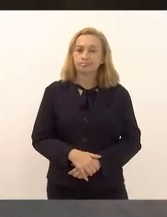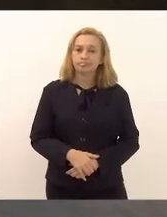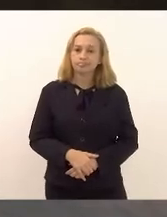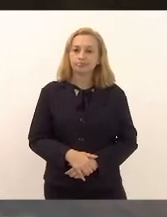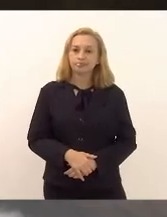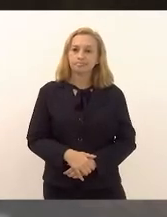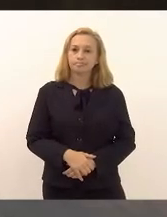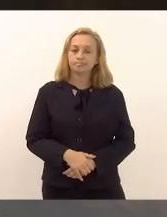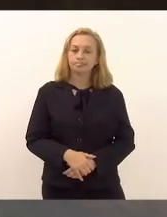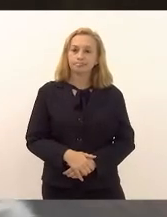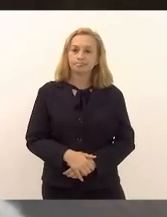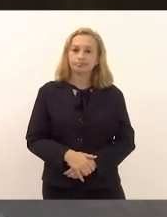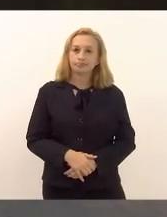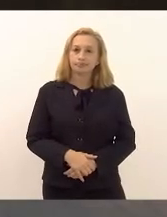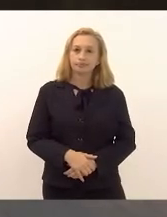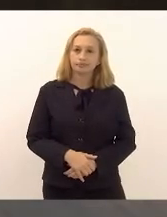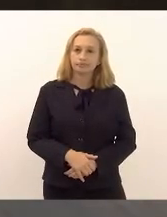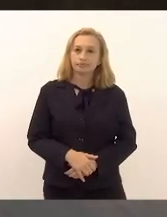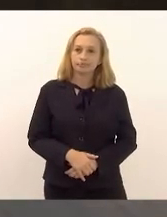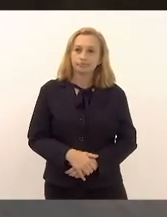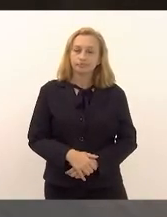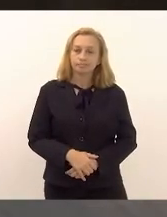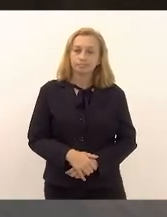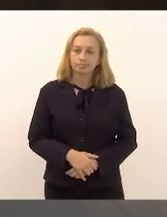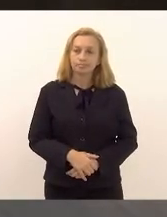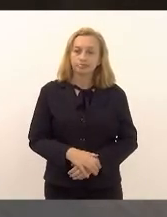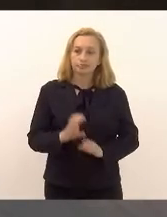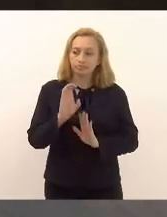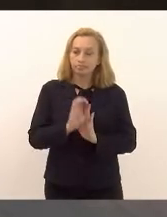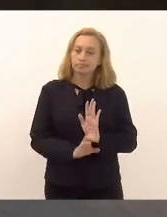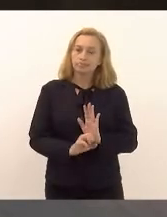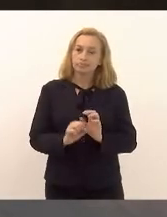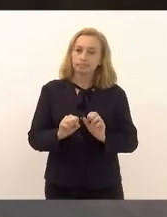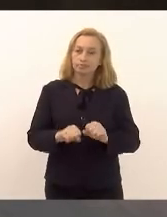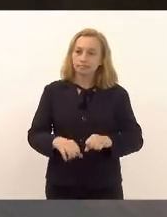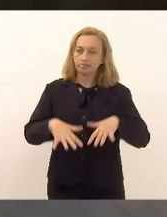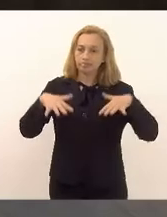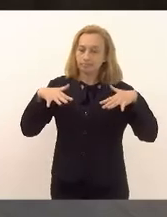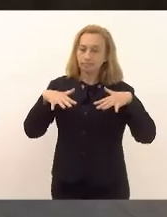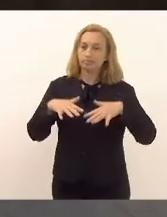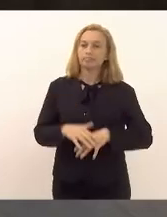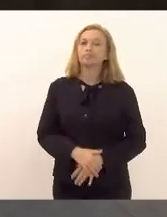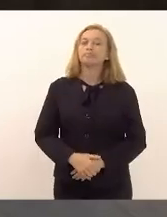o parecer às emendas de plenário